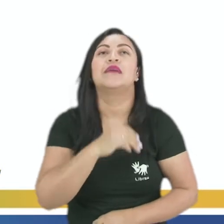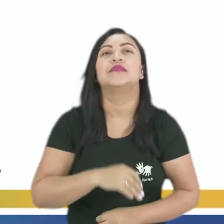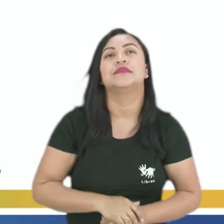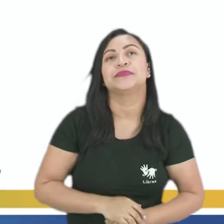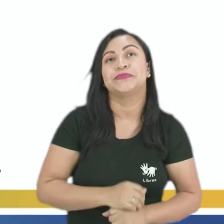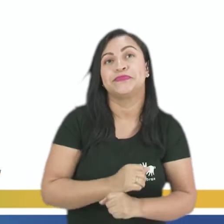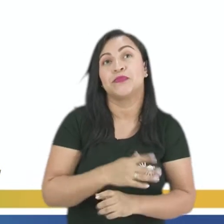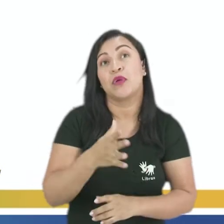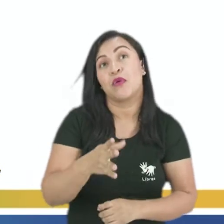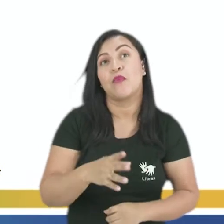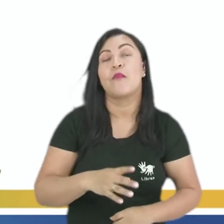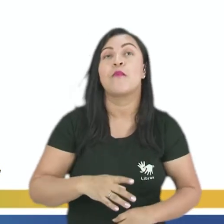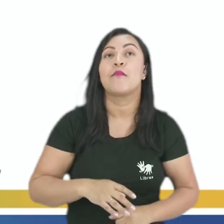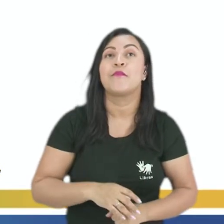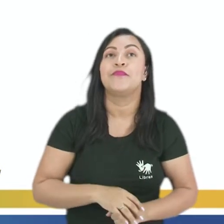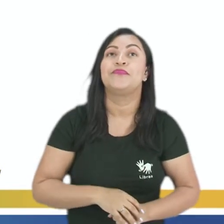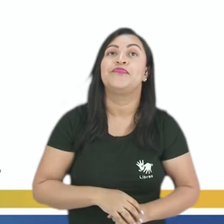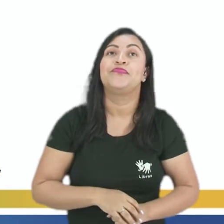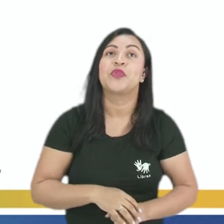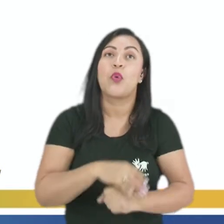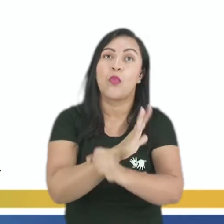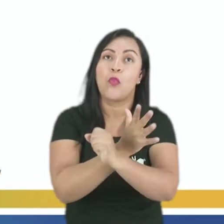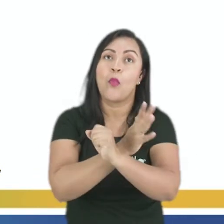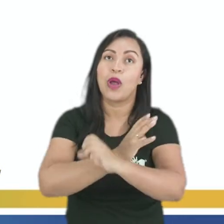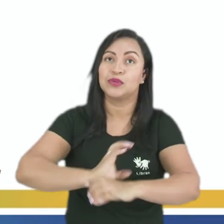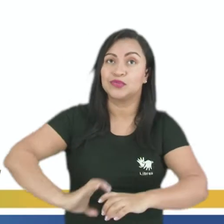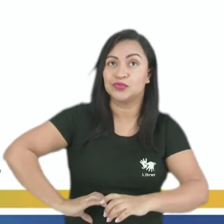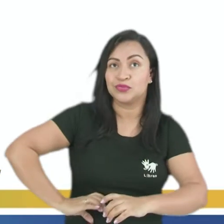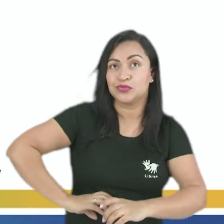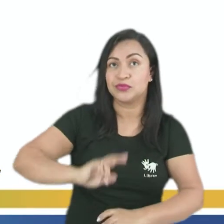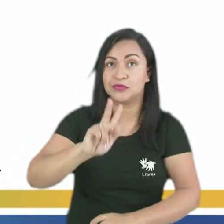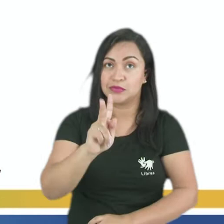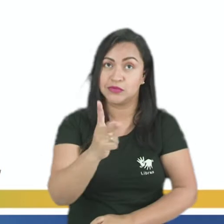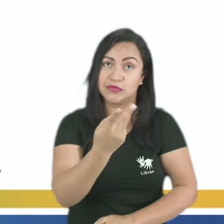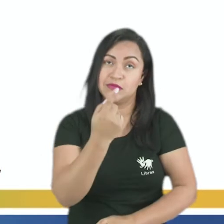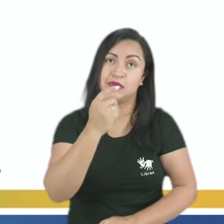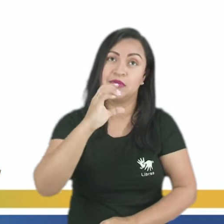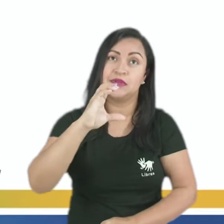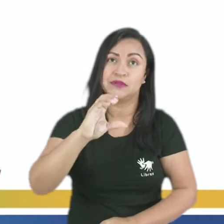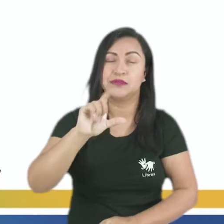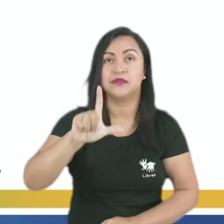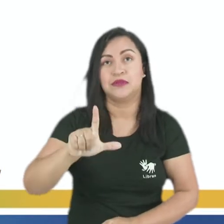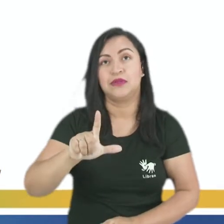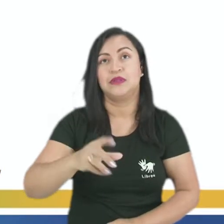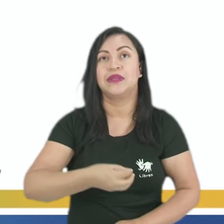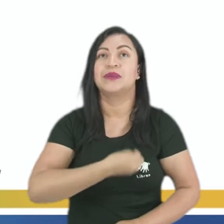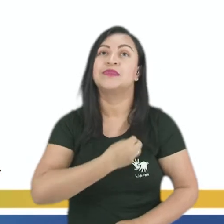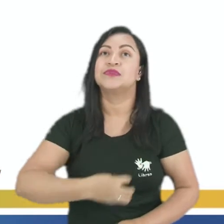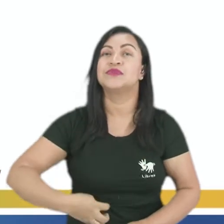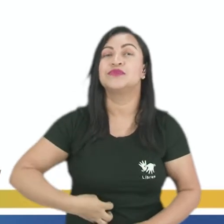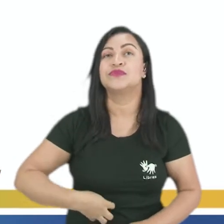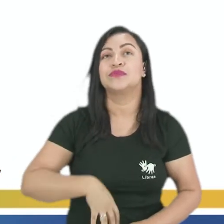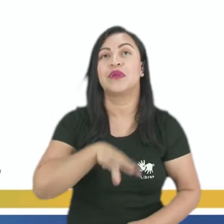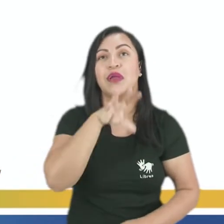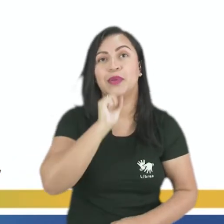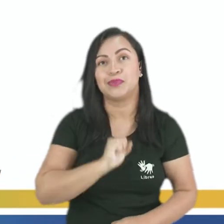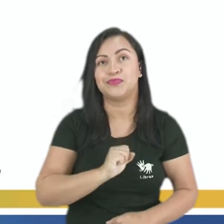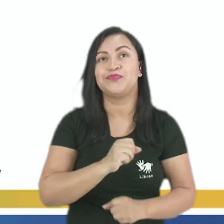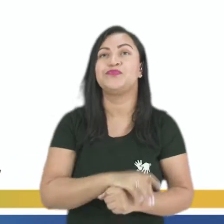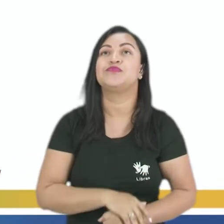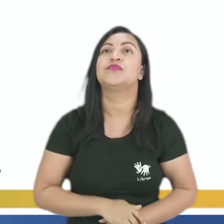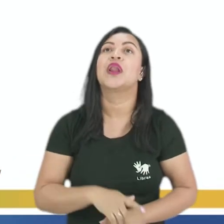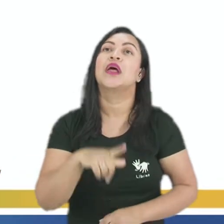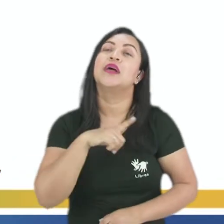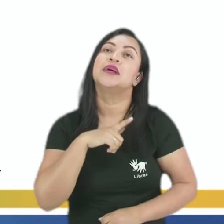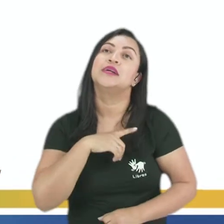dia. O ácido clorídrico, que eu já falei para vocês, que é o HCl, que está presente no nosso estômago, responsável pela digestão. Nós